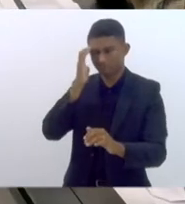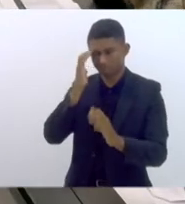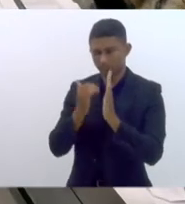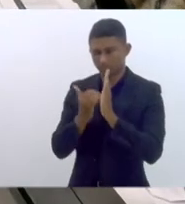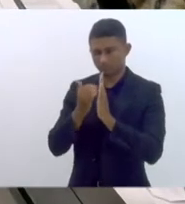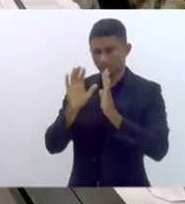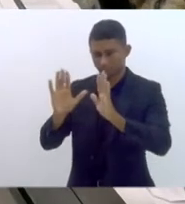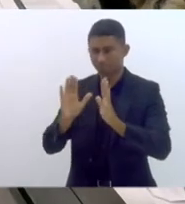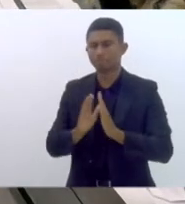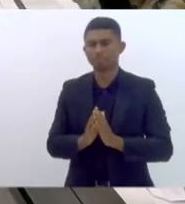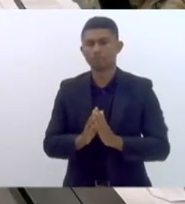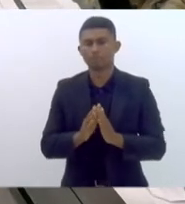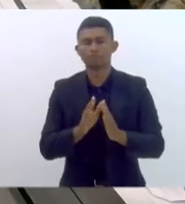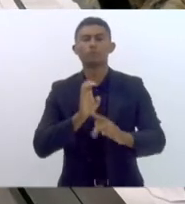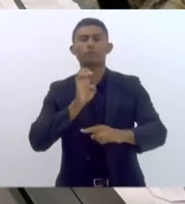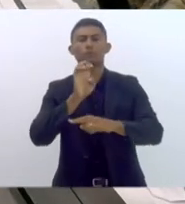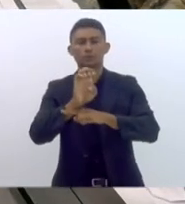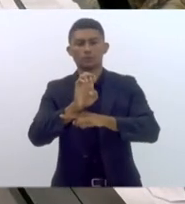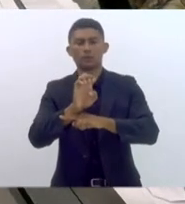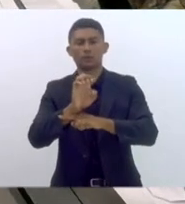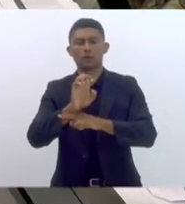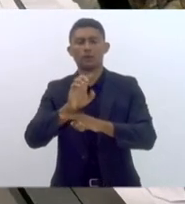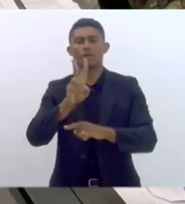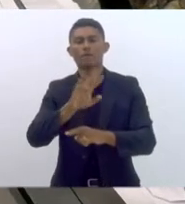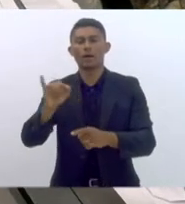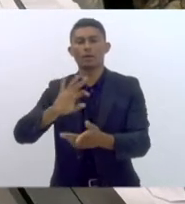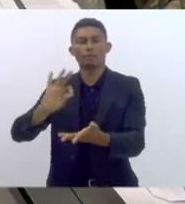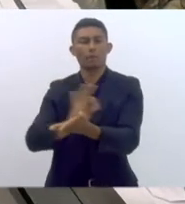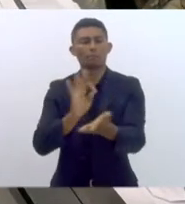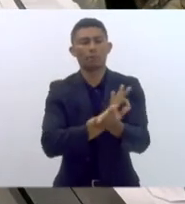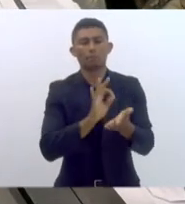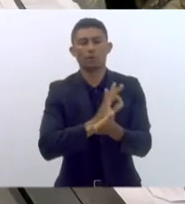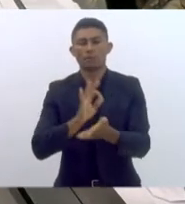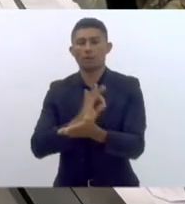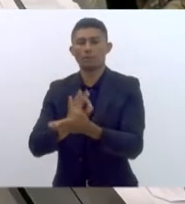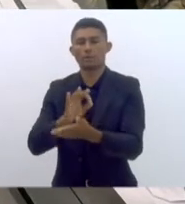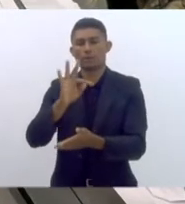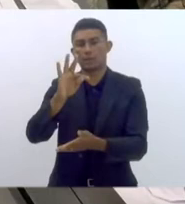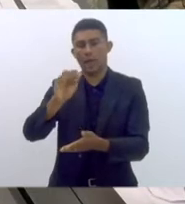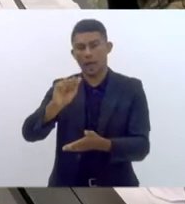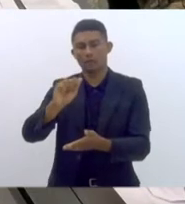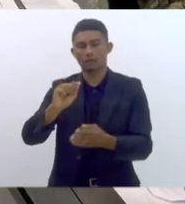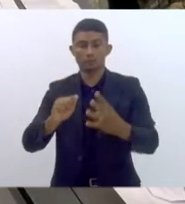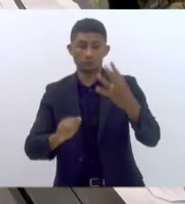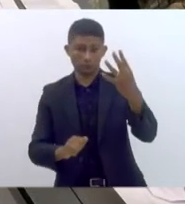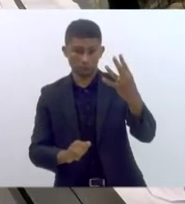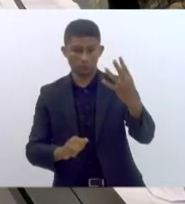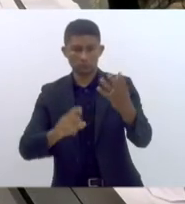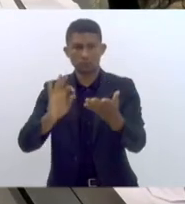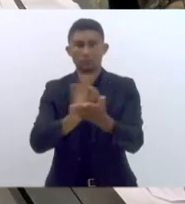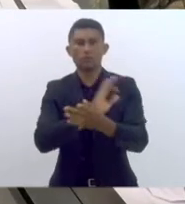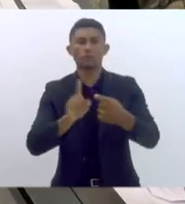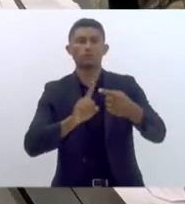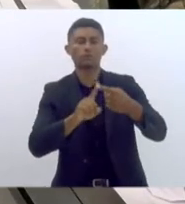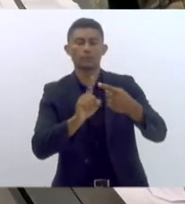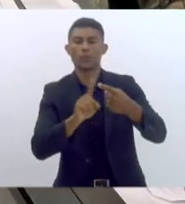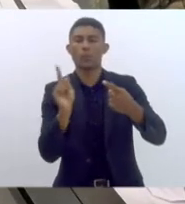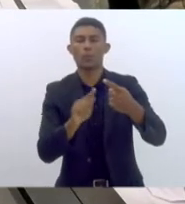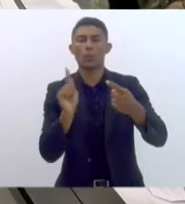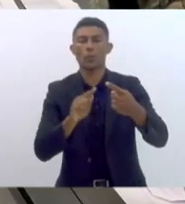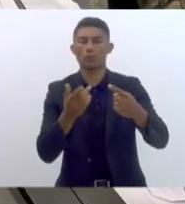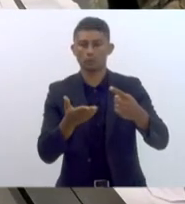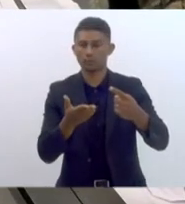O Estado vai assinar 4 TAs, tá certo? Correto. Segundo, o primeiro TA diz respeito a quê?